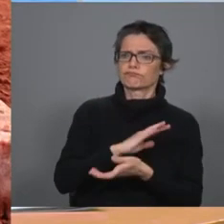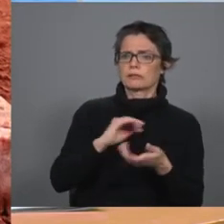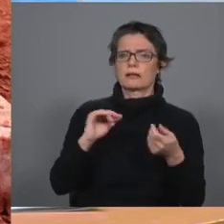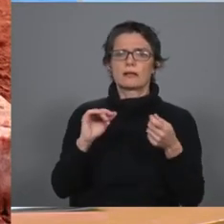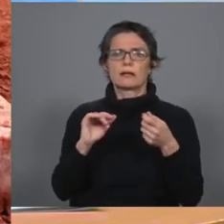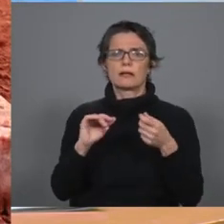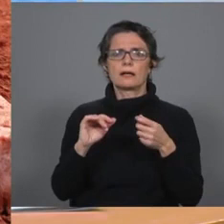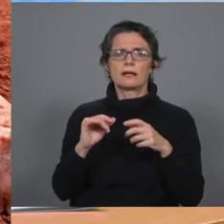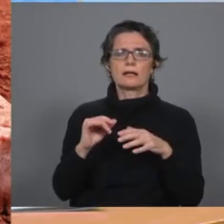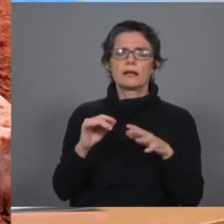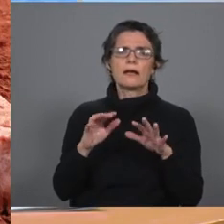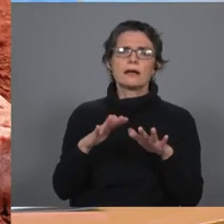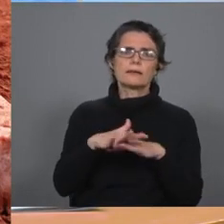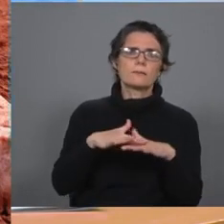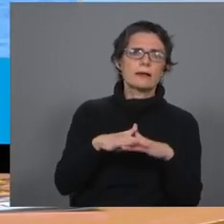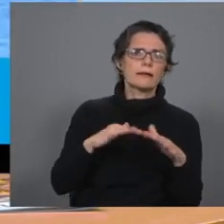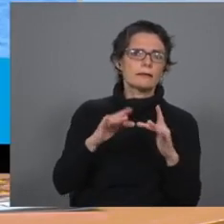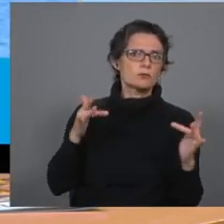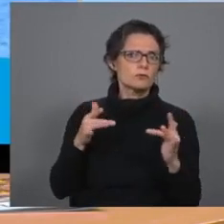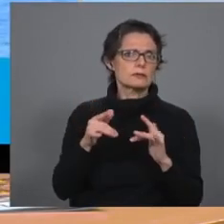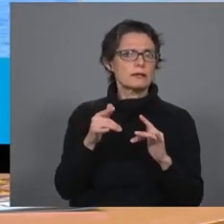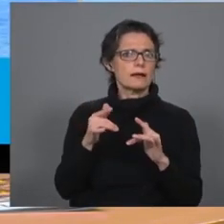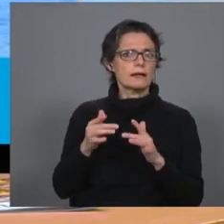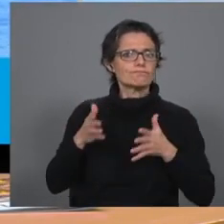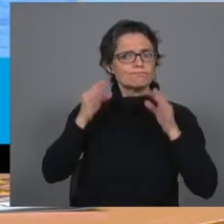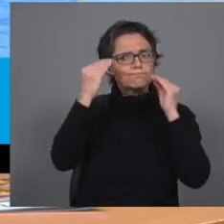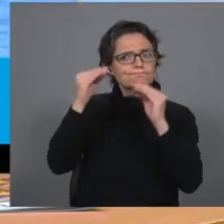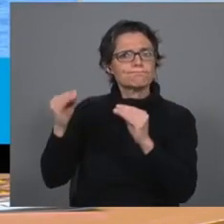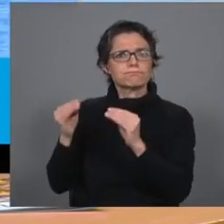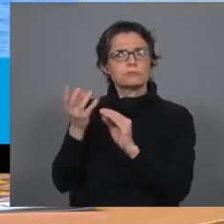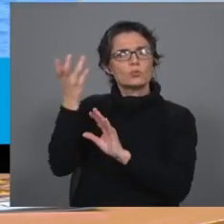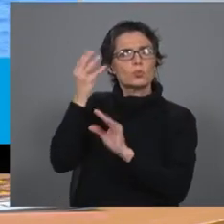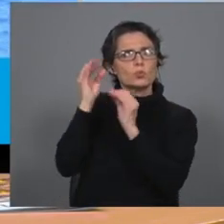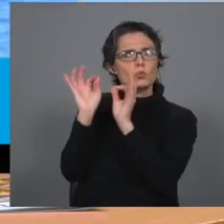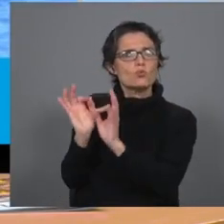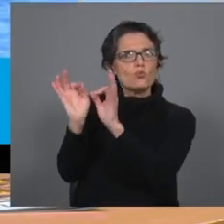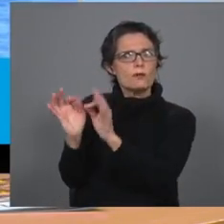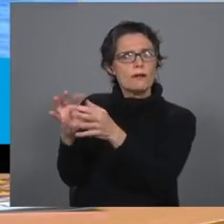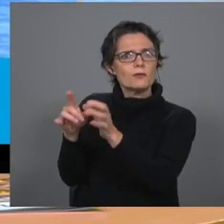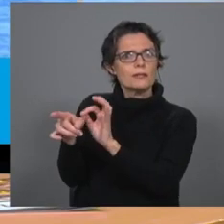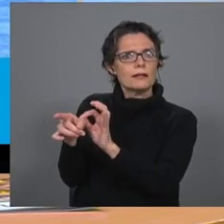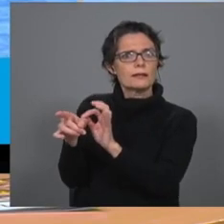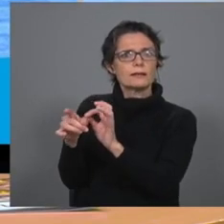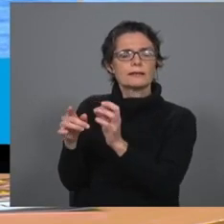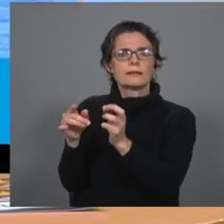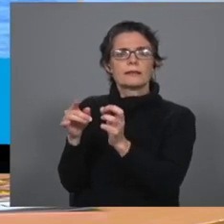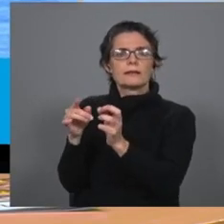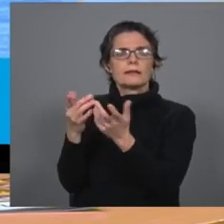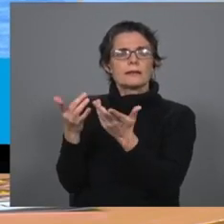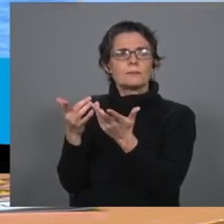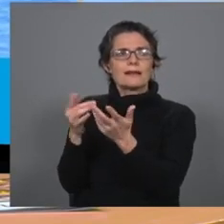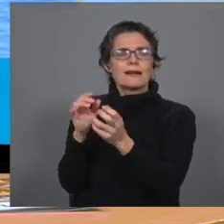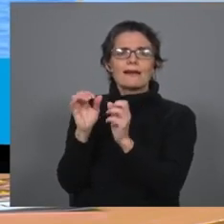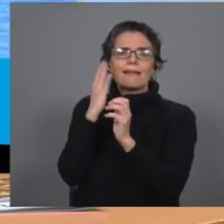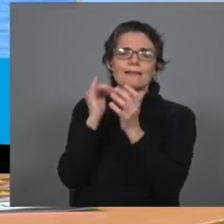seja das redes sociais, fomentar essa cultura do cuidado, de maneira que a cultura da